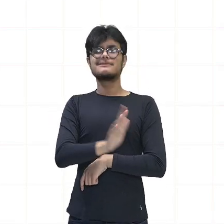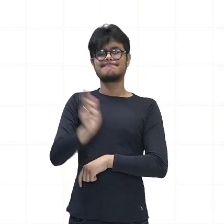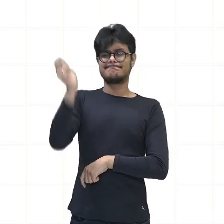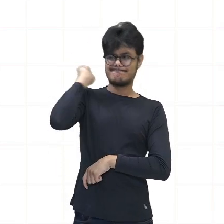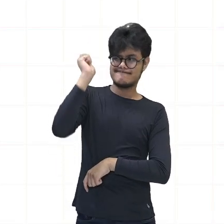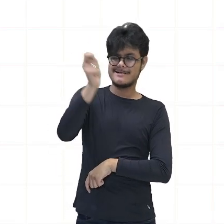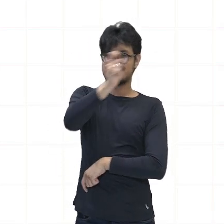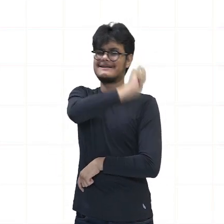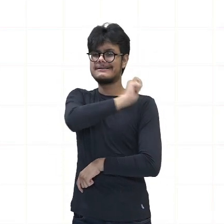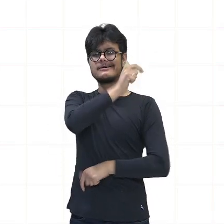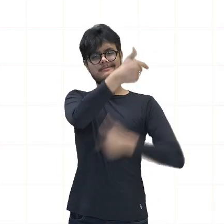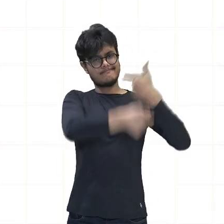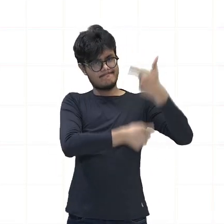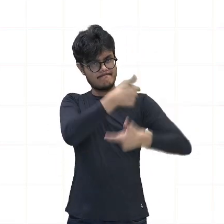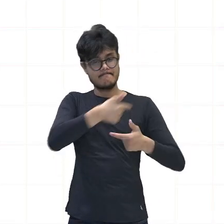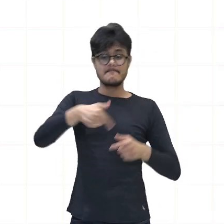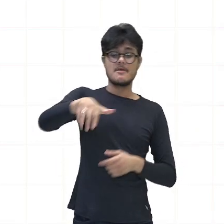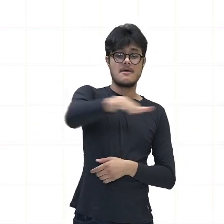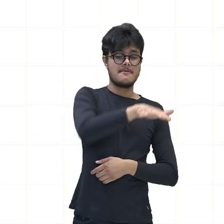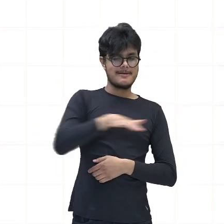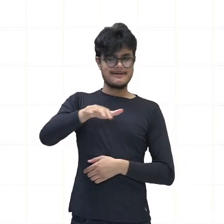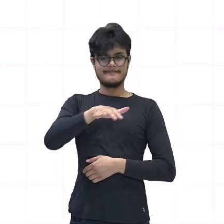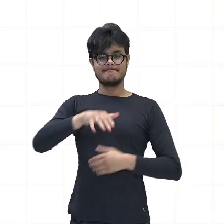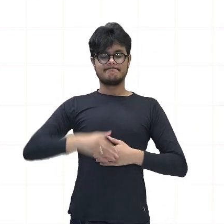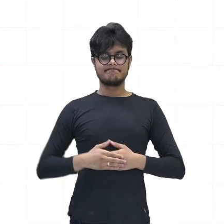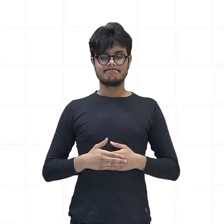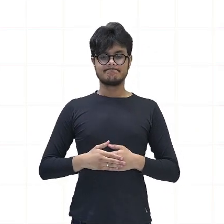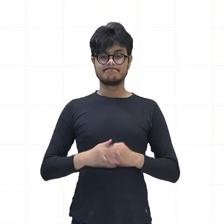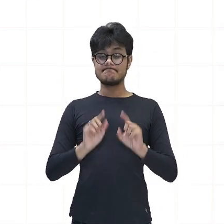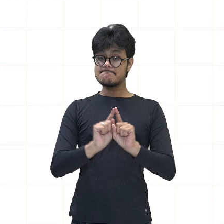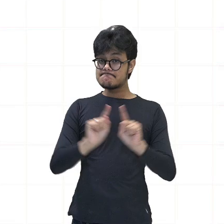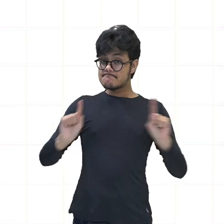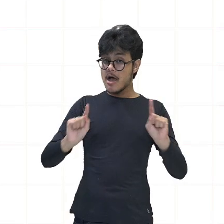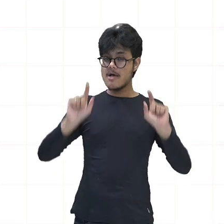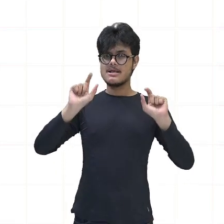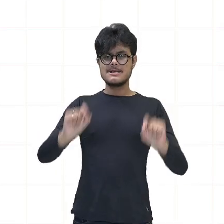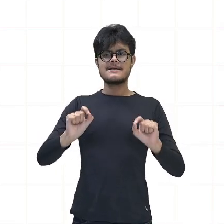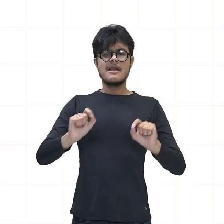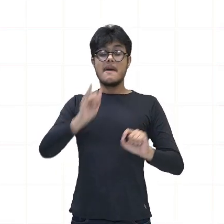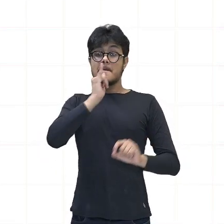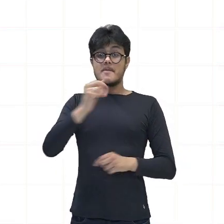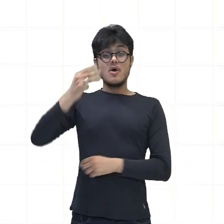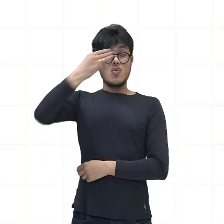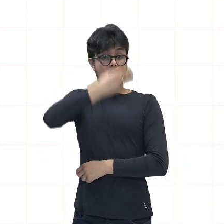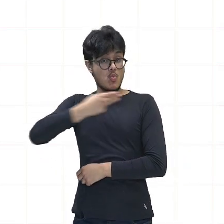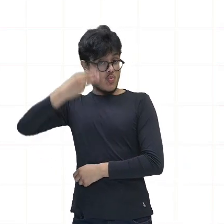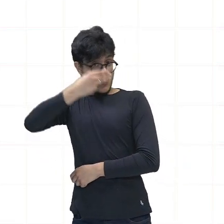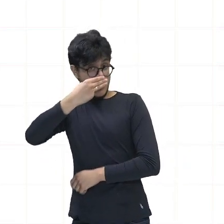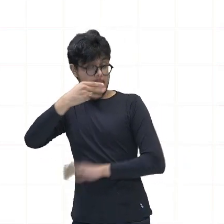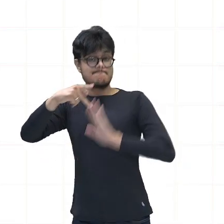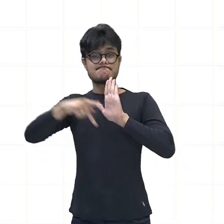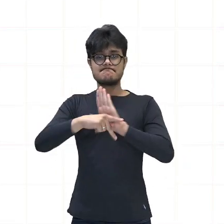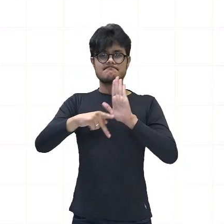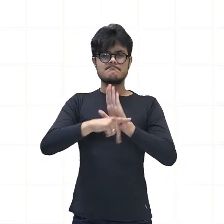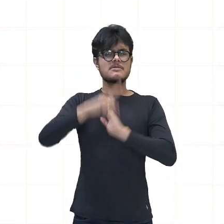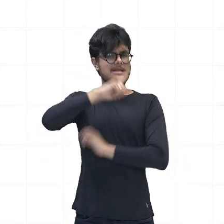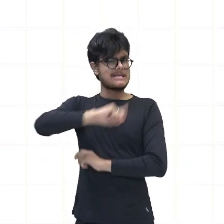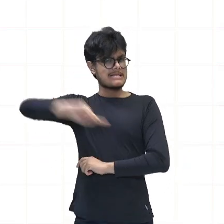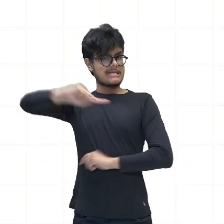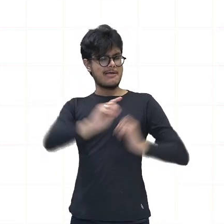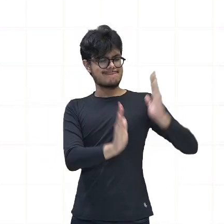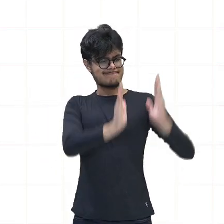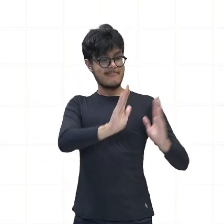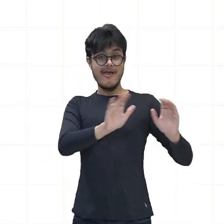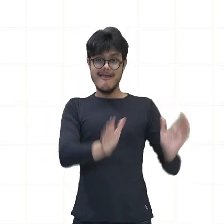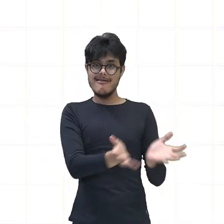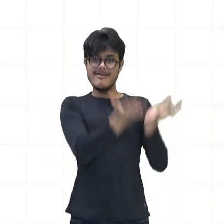que trabalhavam nas lavouras de cana-de-açúcar. Porém, o nosso açúcar brasileiro, ele teve um período de prosperidade, mas ele